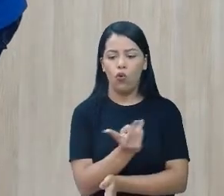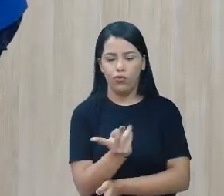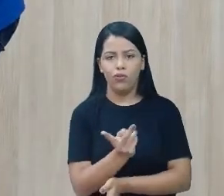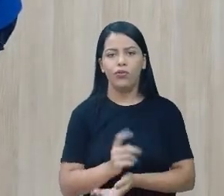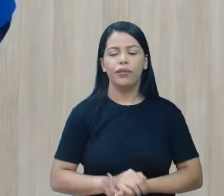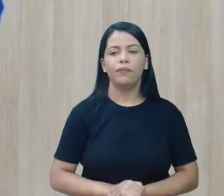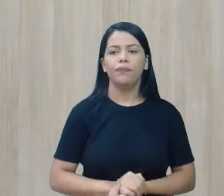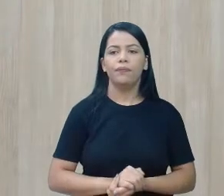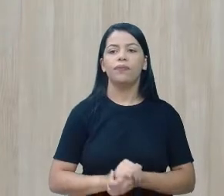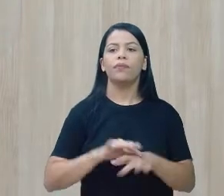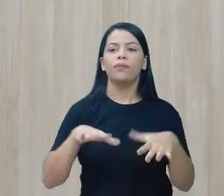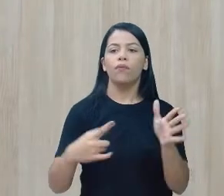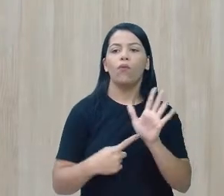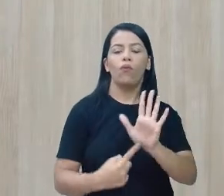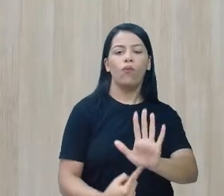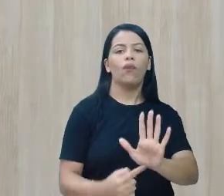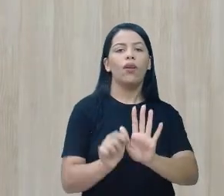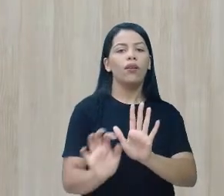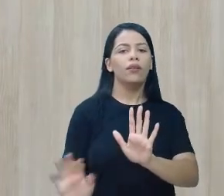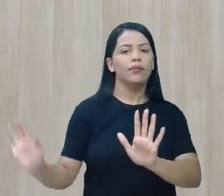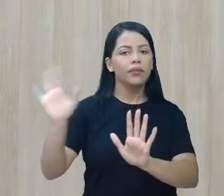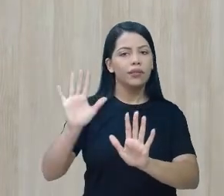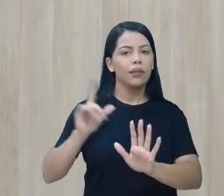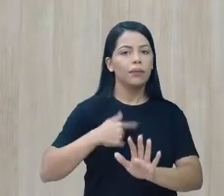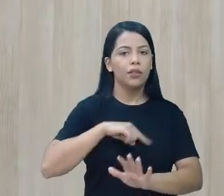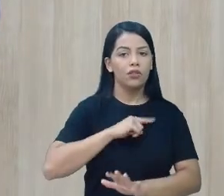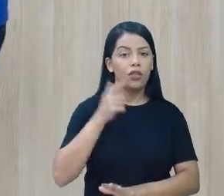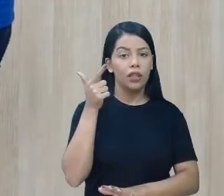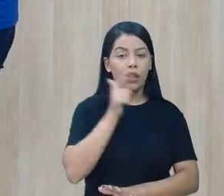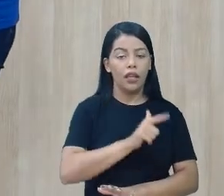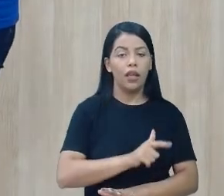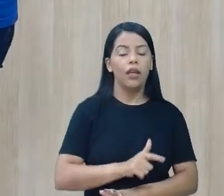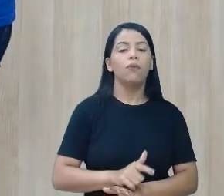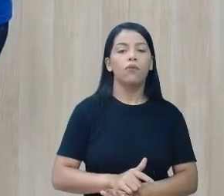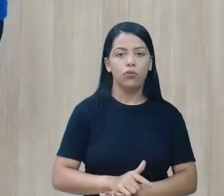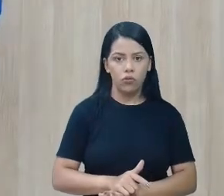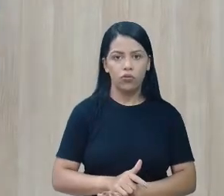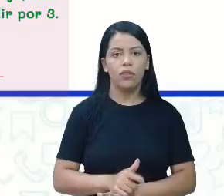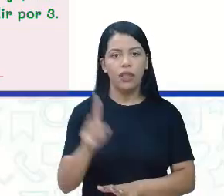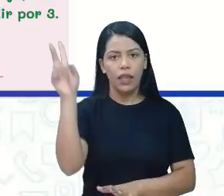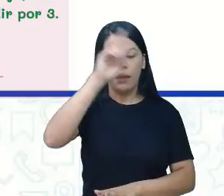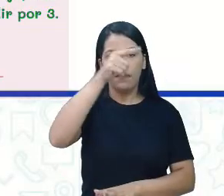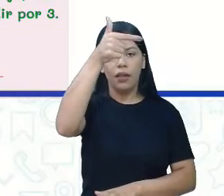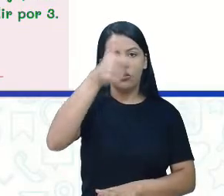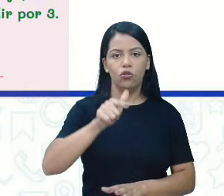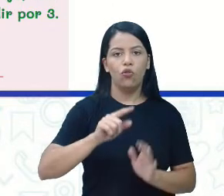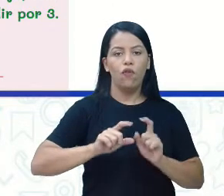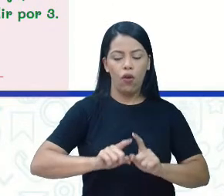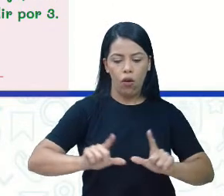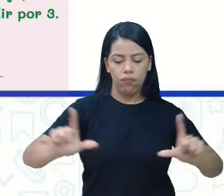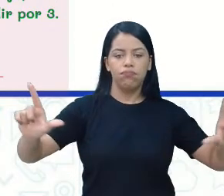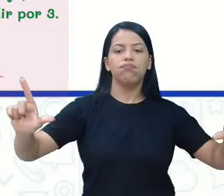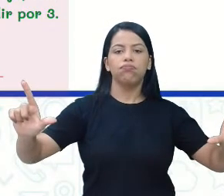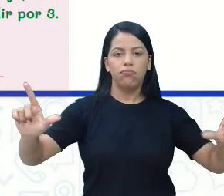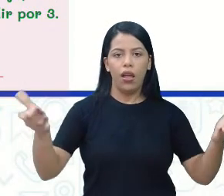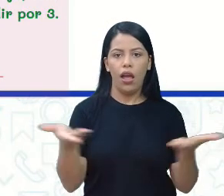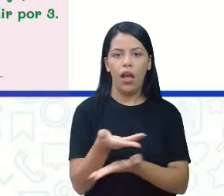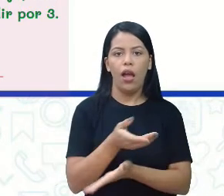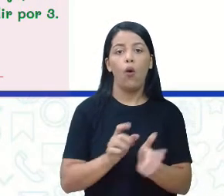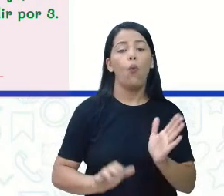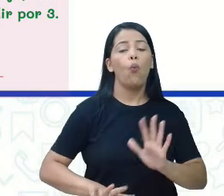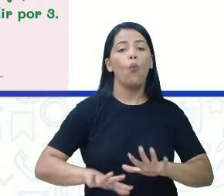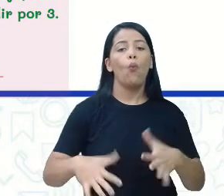eu trouxe um mapinha rapidinho, só para a gente relembrar, a Billy vai deixar bem grandão aí na sua tela para você ver agora, dos principais critérios